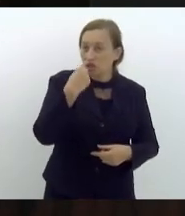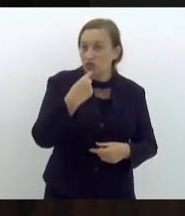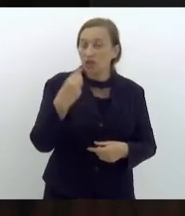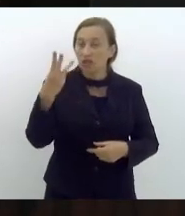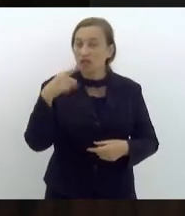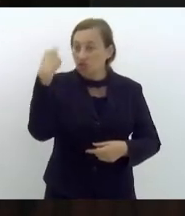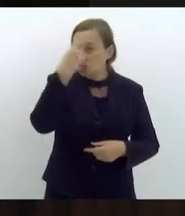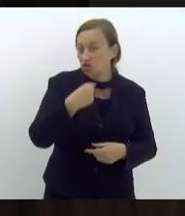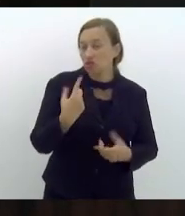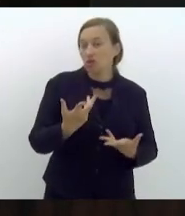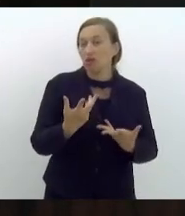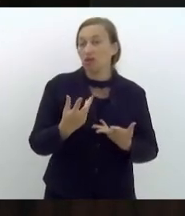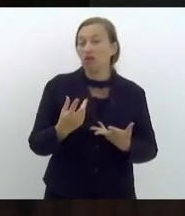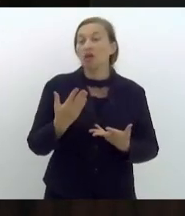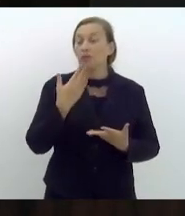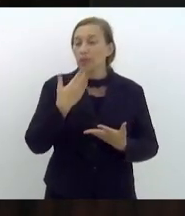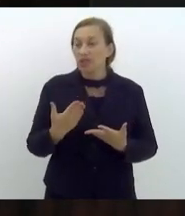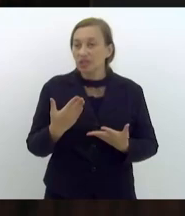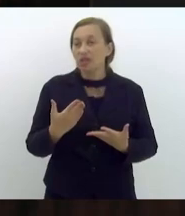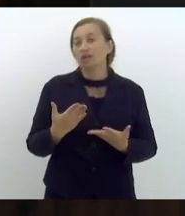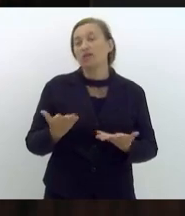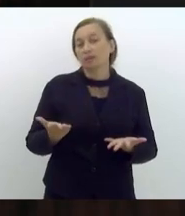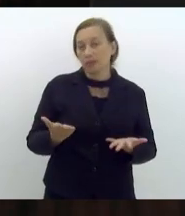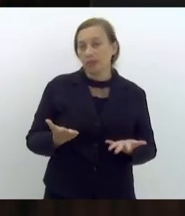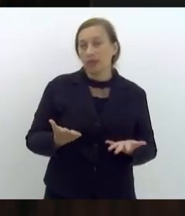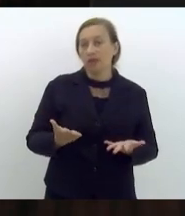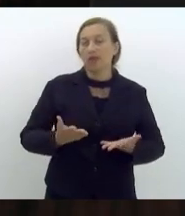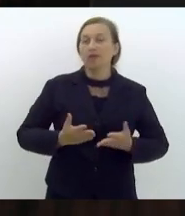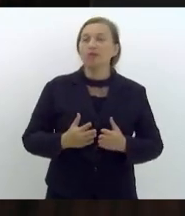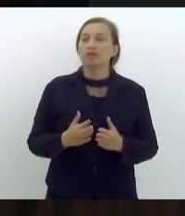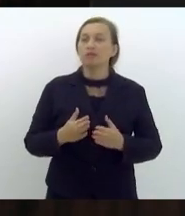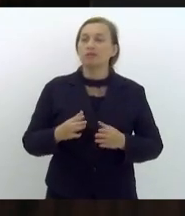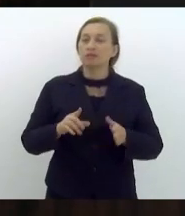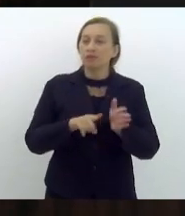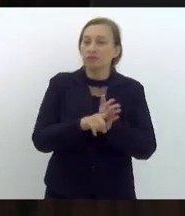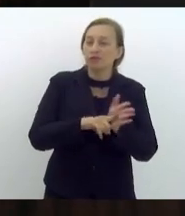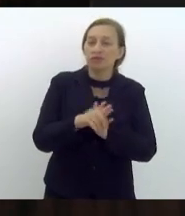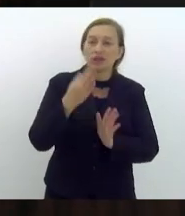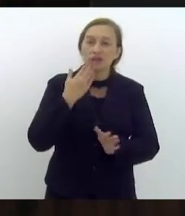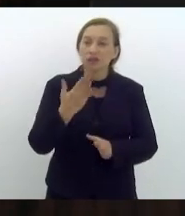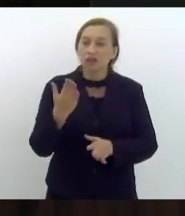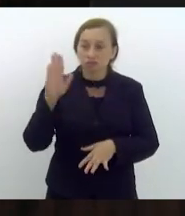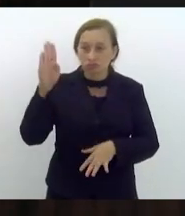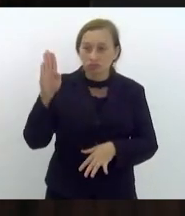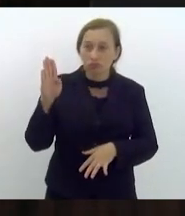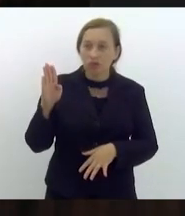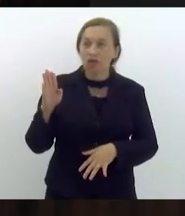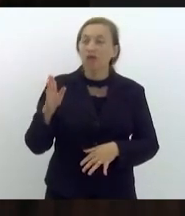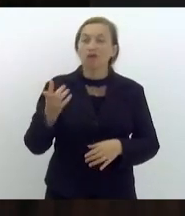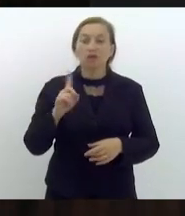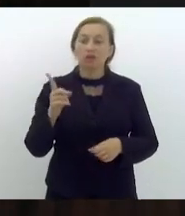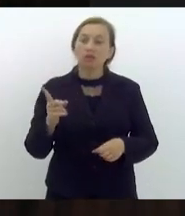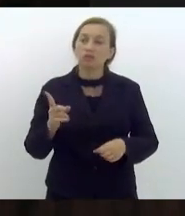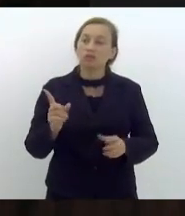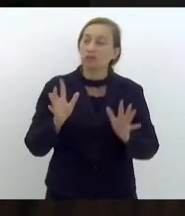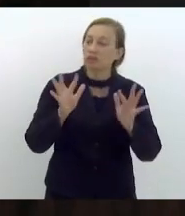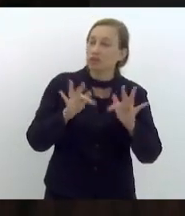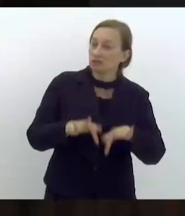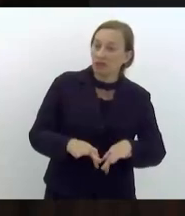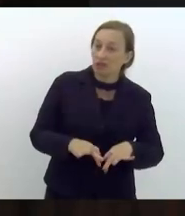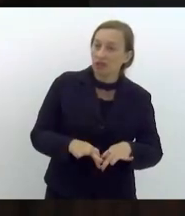ou na sessão na sessão ponto a sessão não terminou a pessoa vai no banheiro volta come